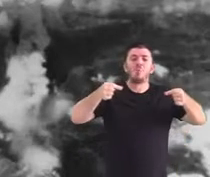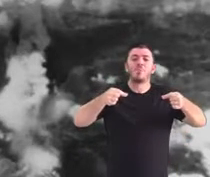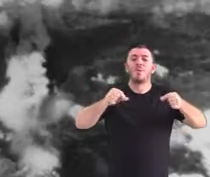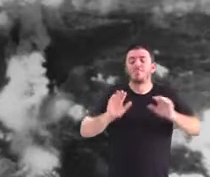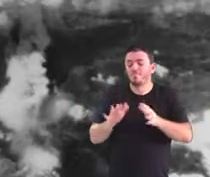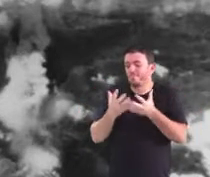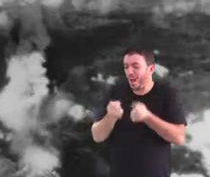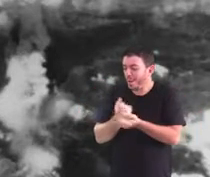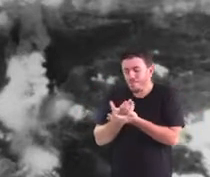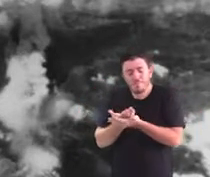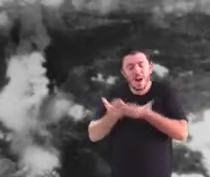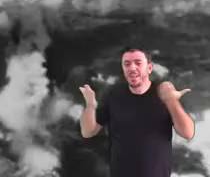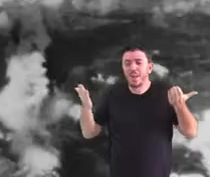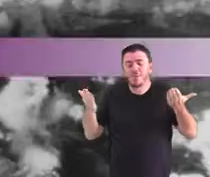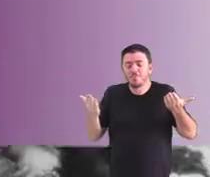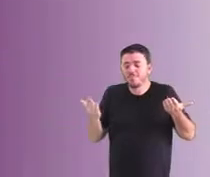Guerra Mundial.